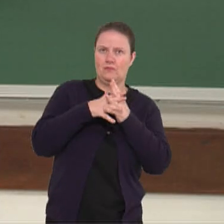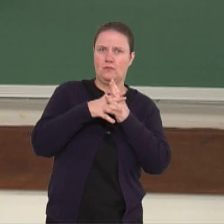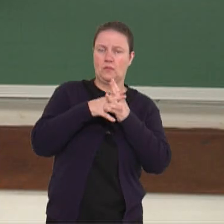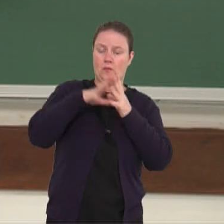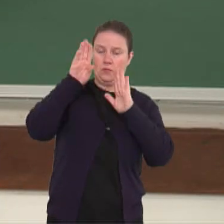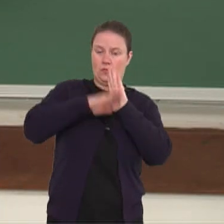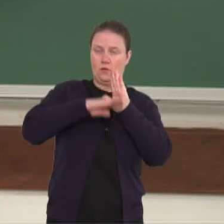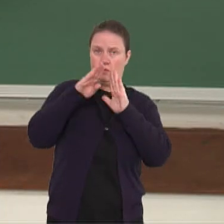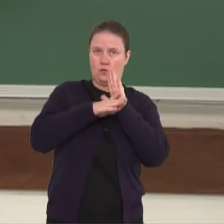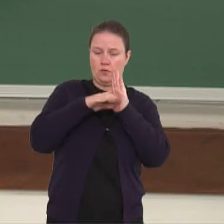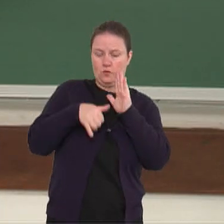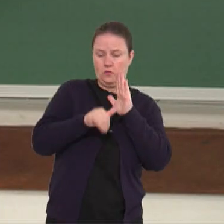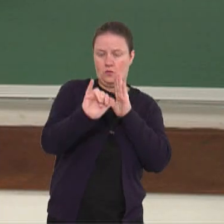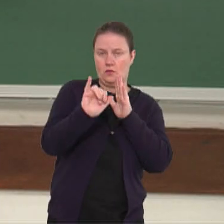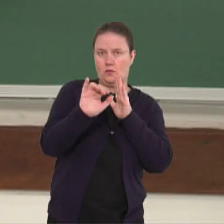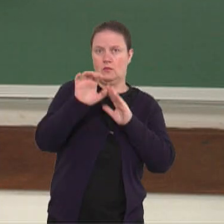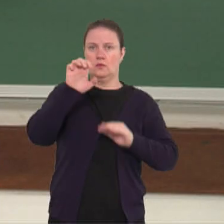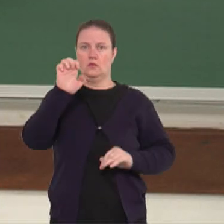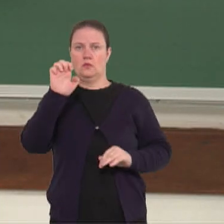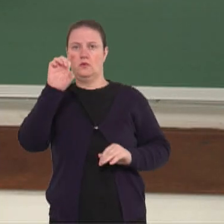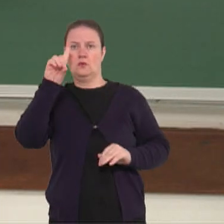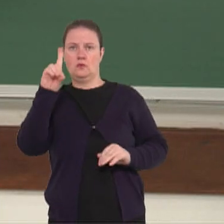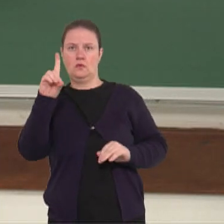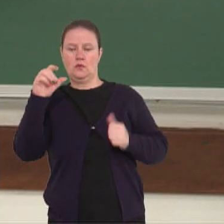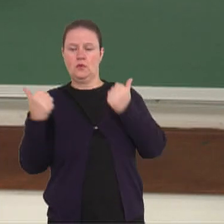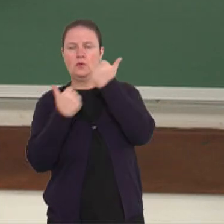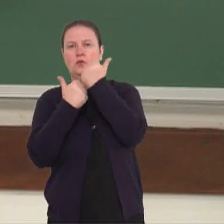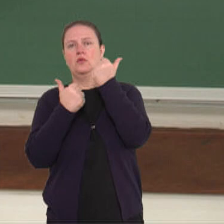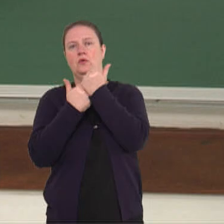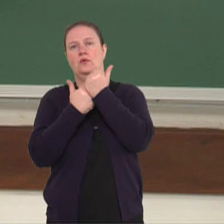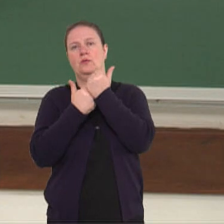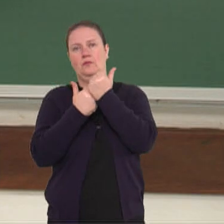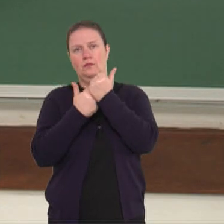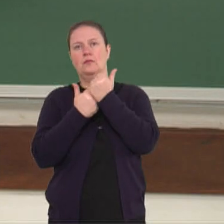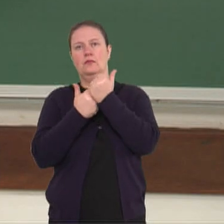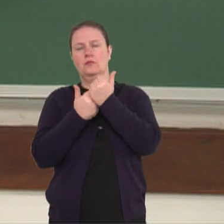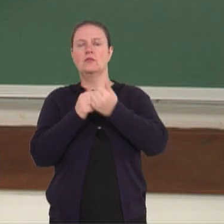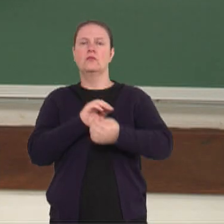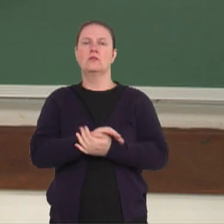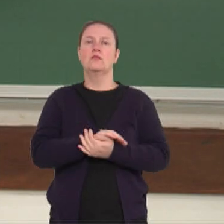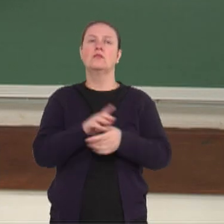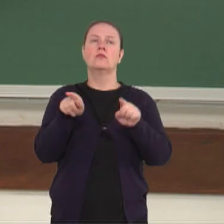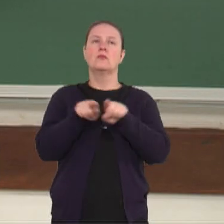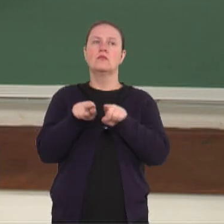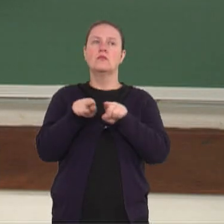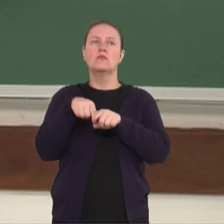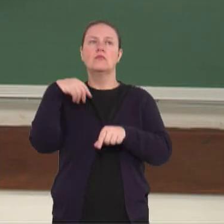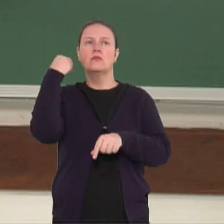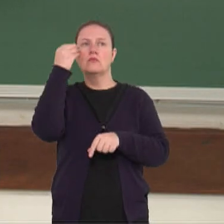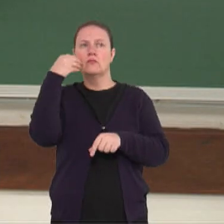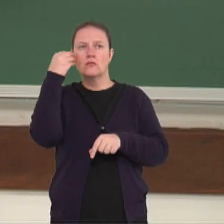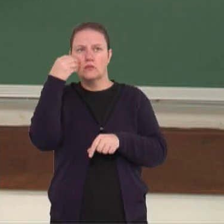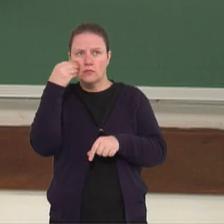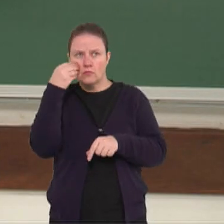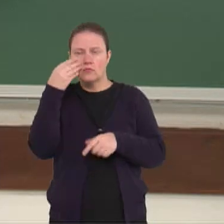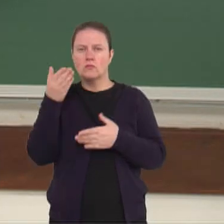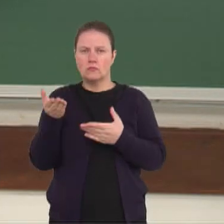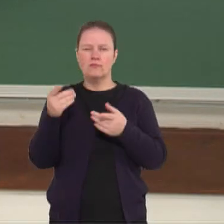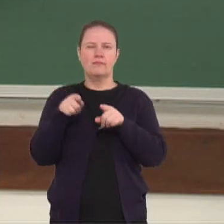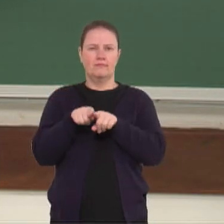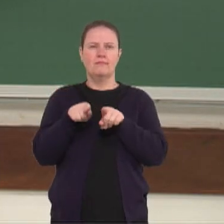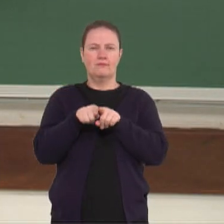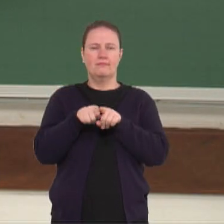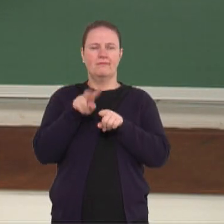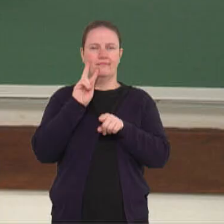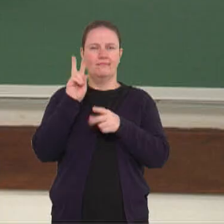IED. Por isso que o verbo tentar ou experimentar, também a tradução de try é experimentar, fica tried. Vamos ver